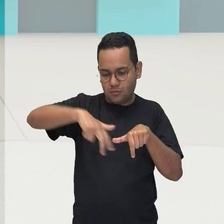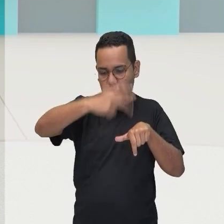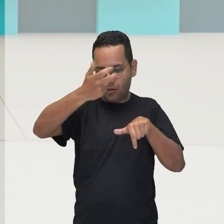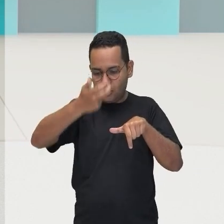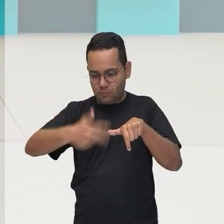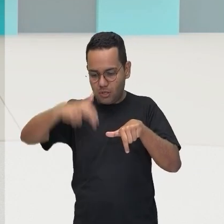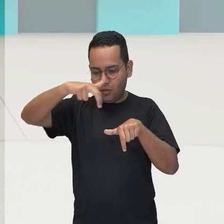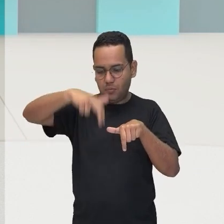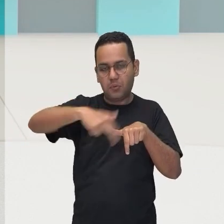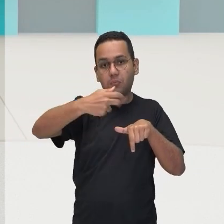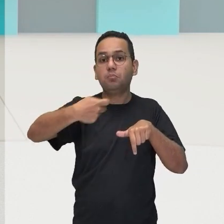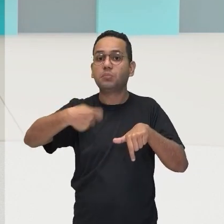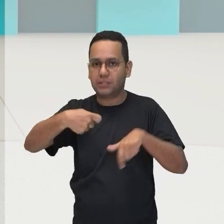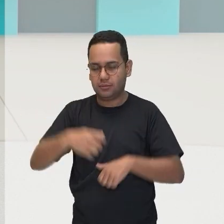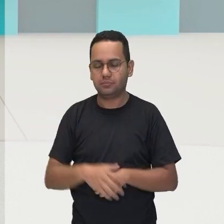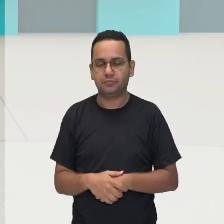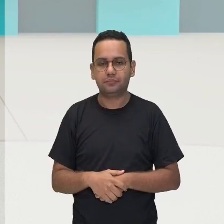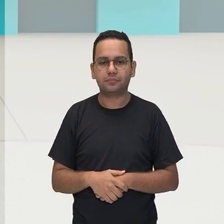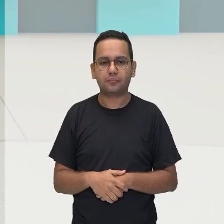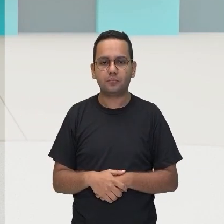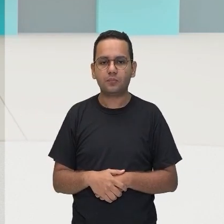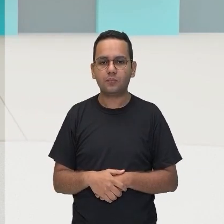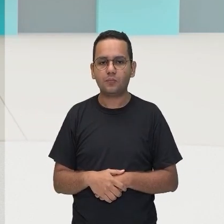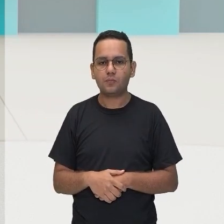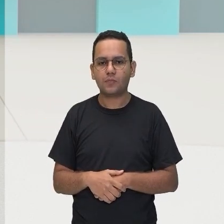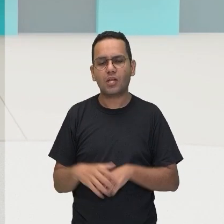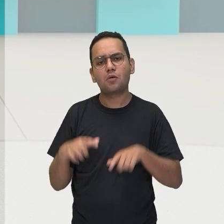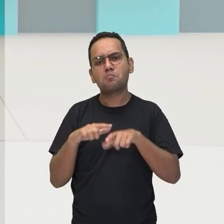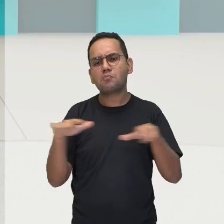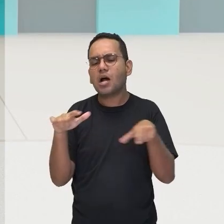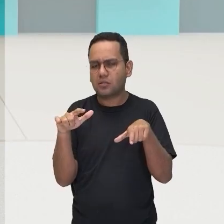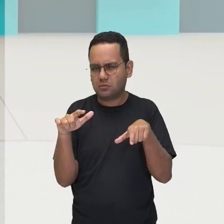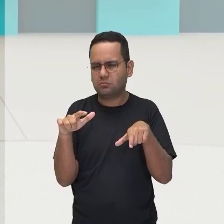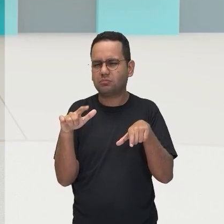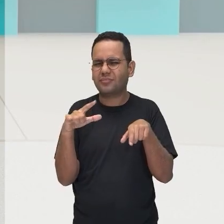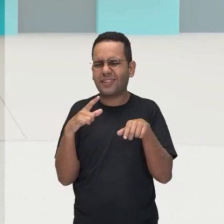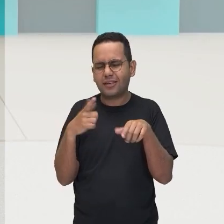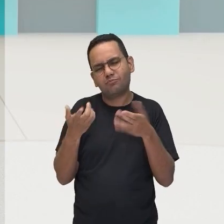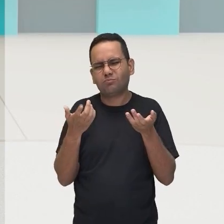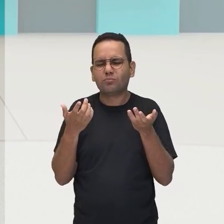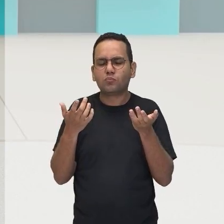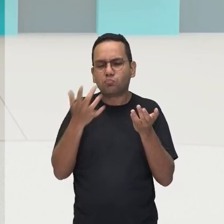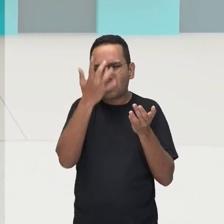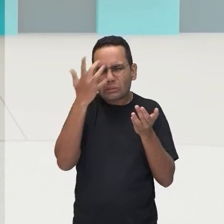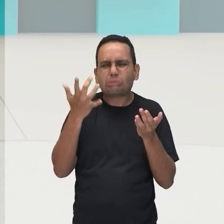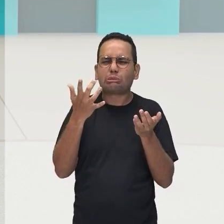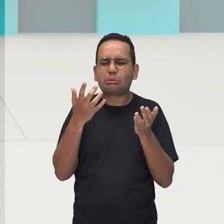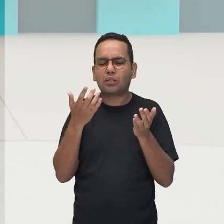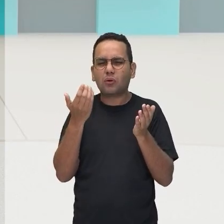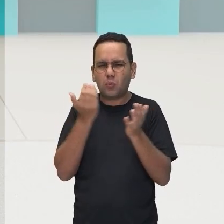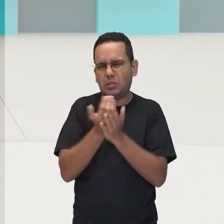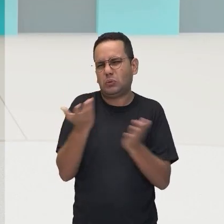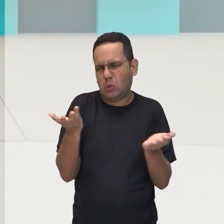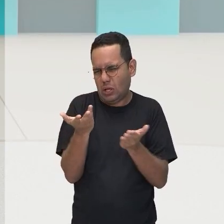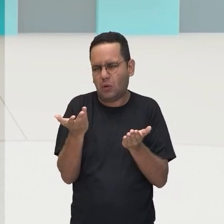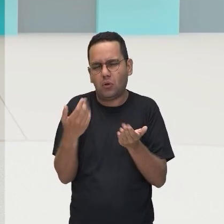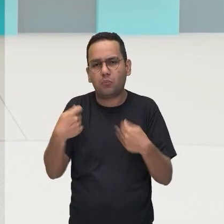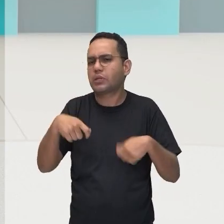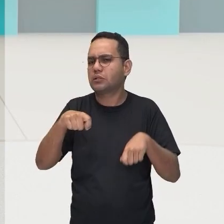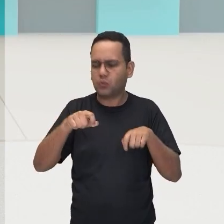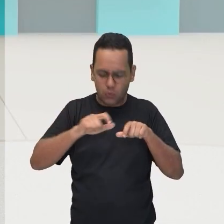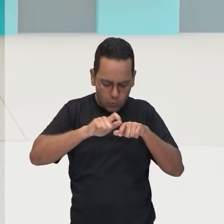e inicialmente você vai estar numa altura mais baixa e conforme você for pegando, se desenvolvendo